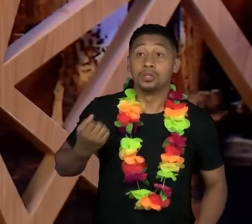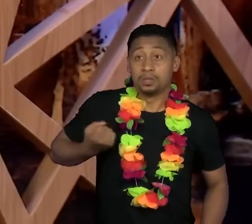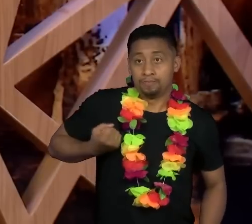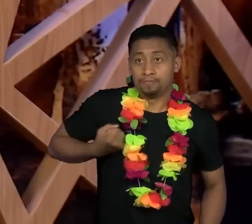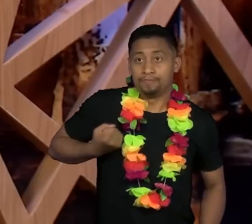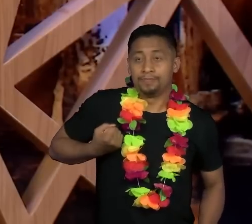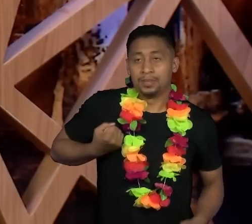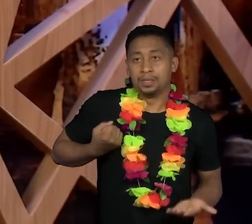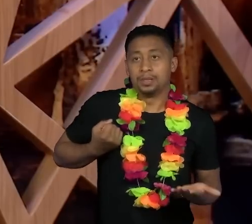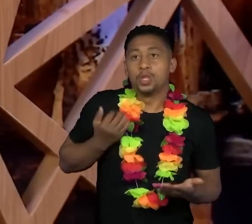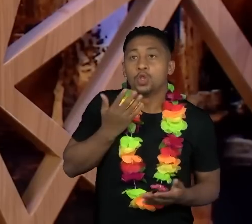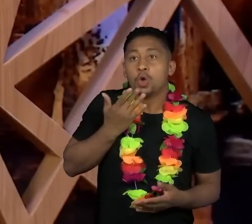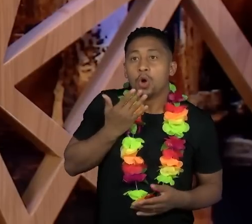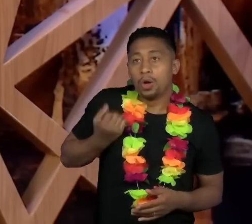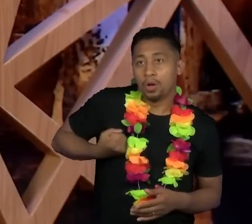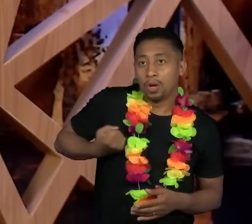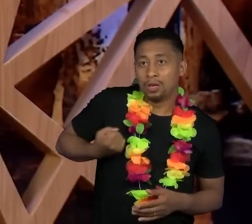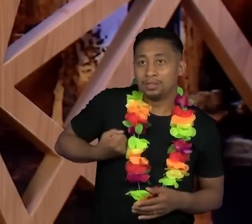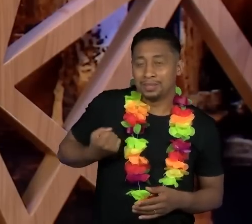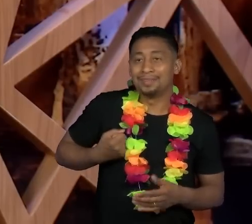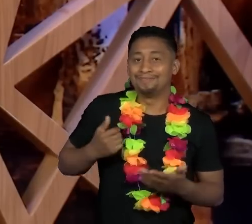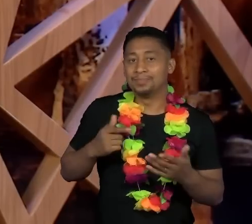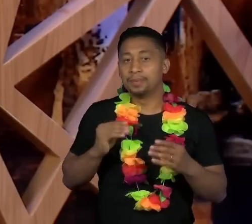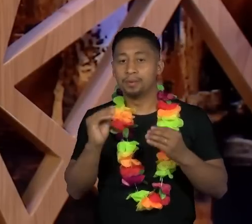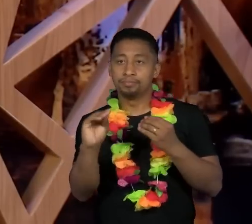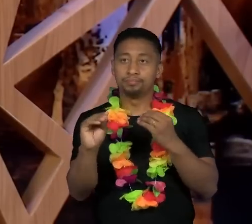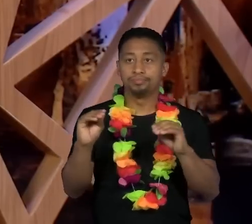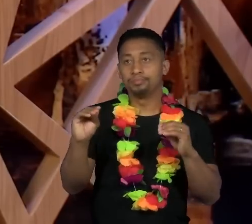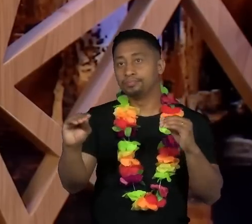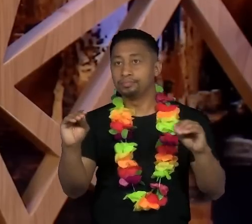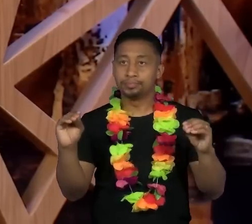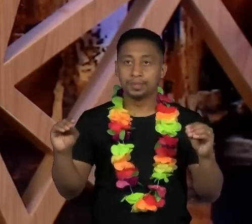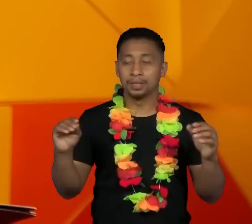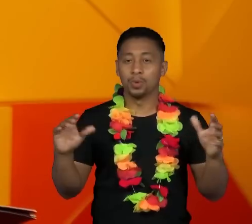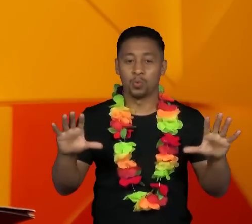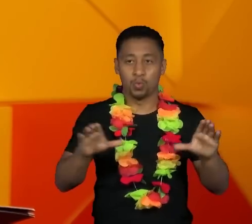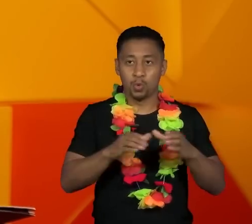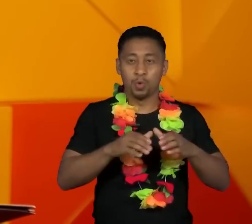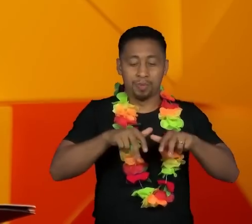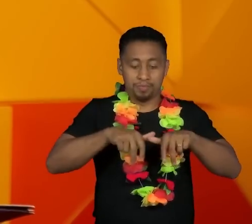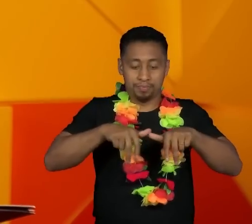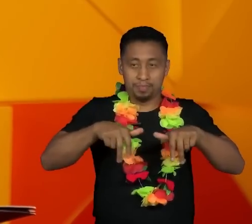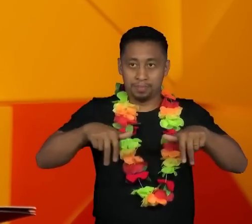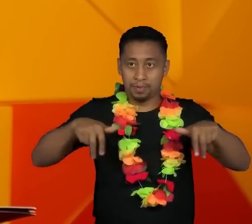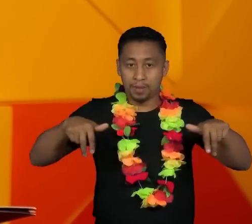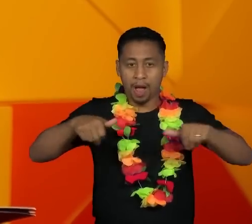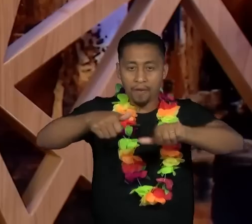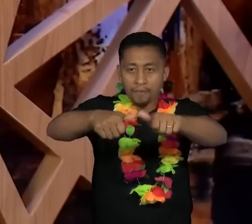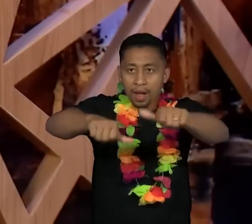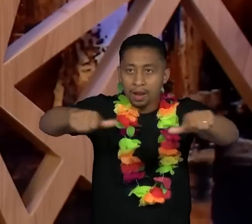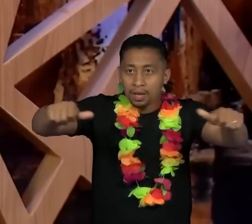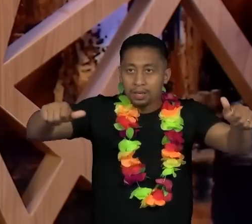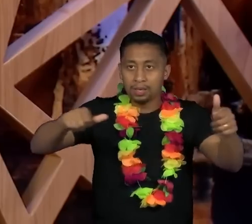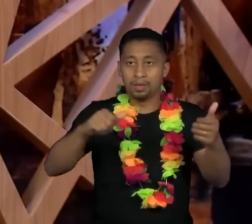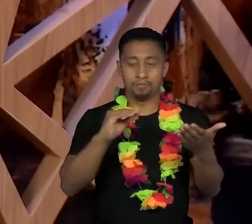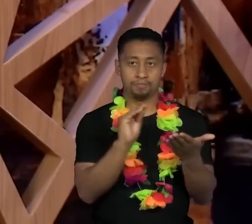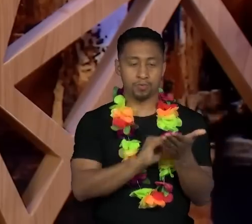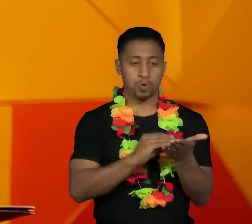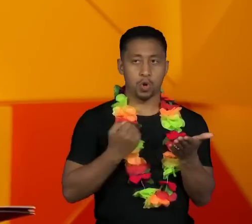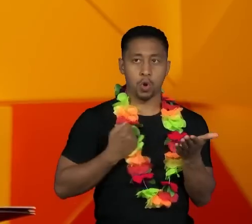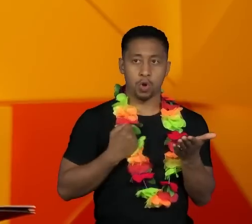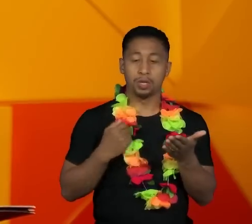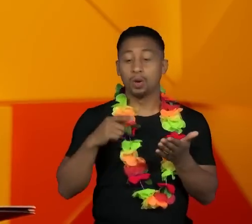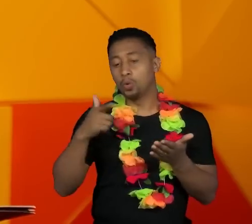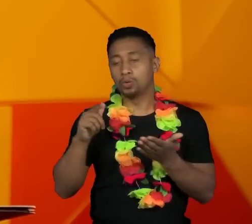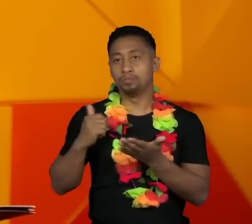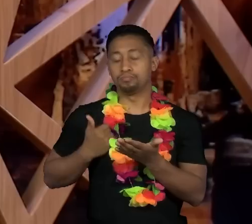que a gente tem é um espetáculo técnico sendo julgado. Então, aquela descontração da tradição, o samba preto... Não cabe mais